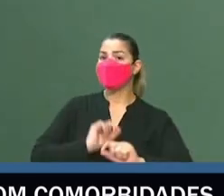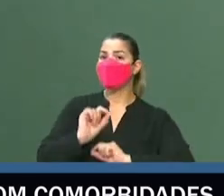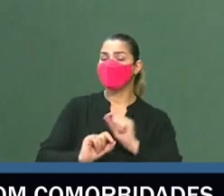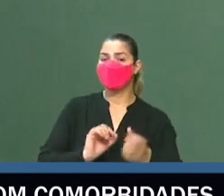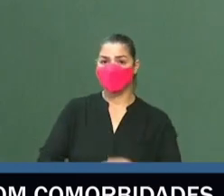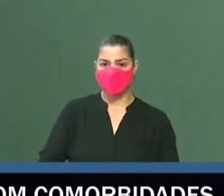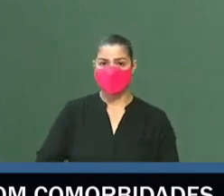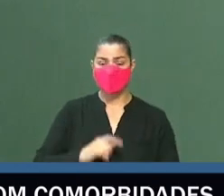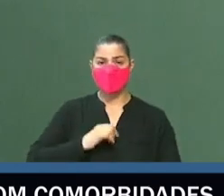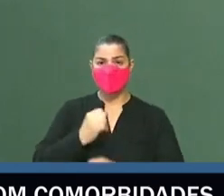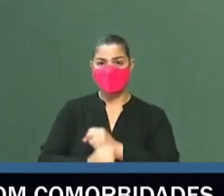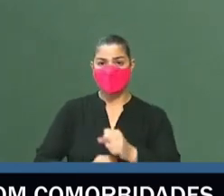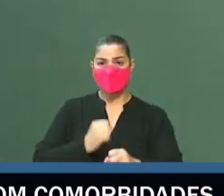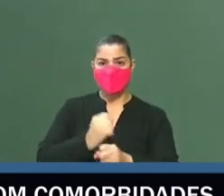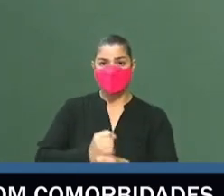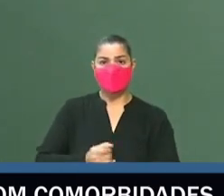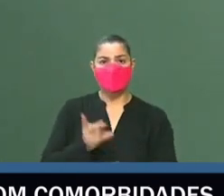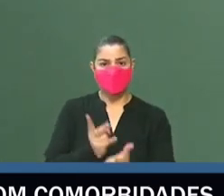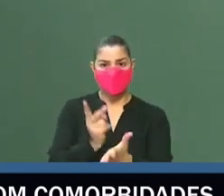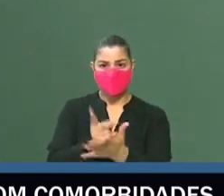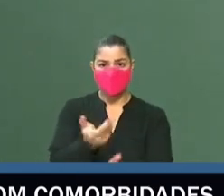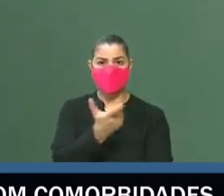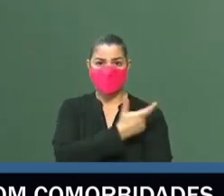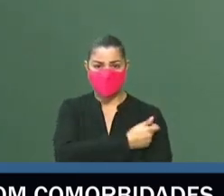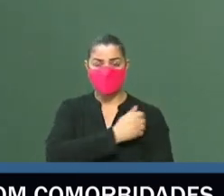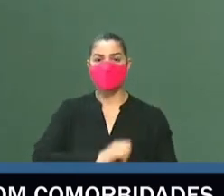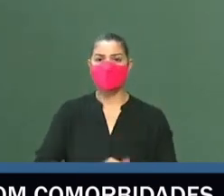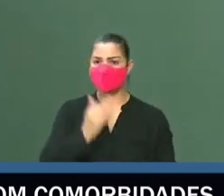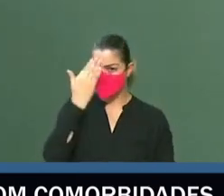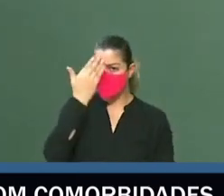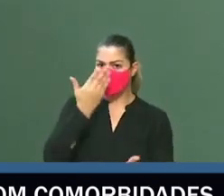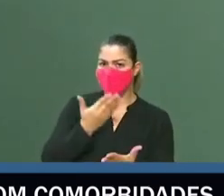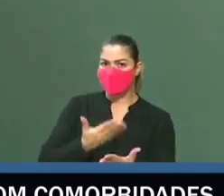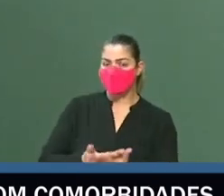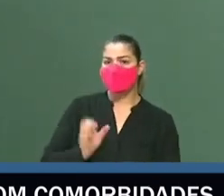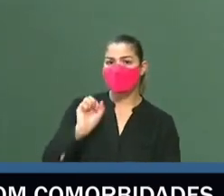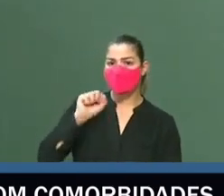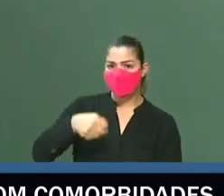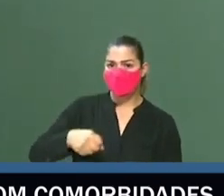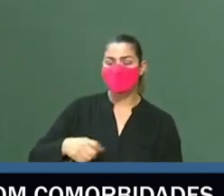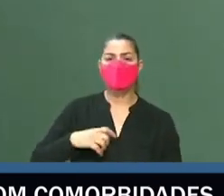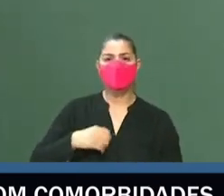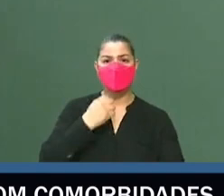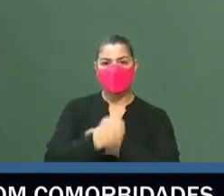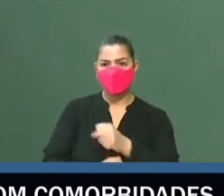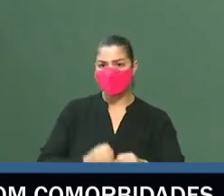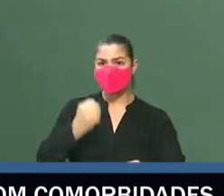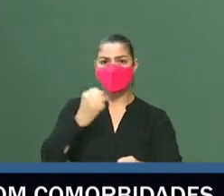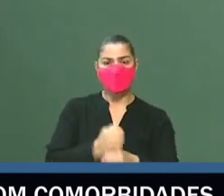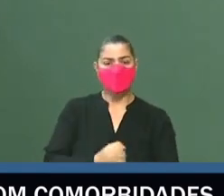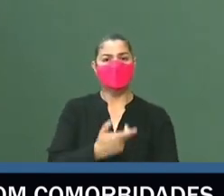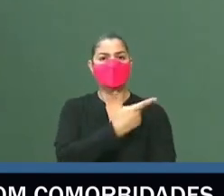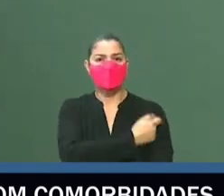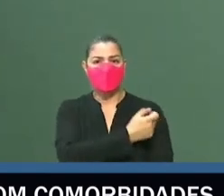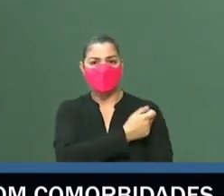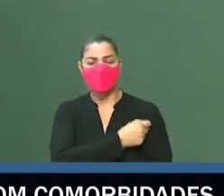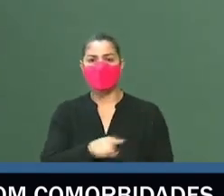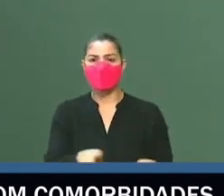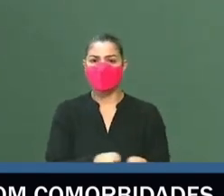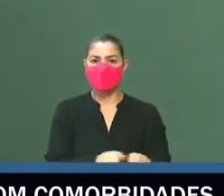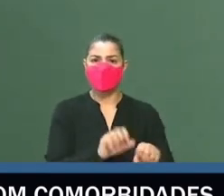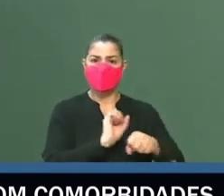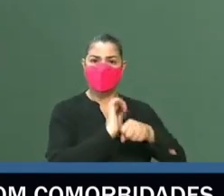a vacinação contra o coronavírus e como acontece com a vacina